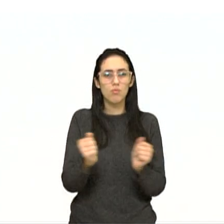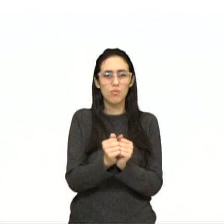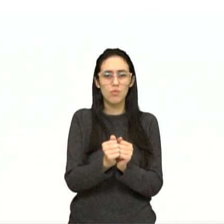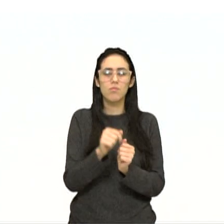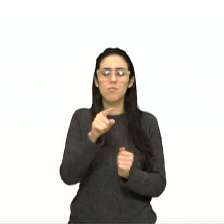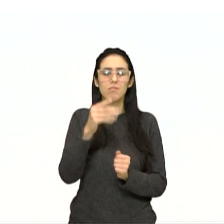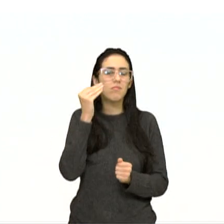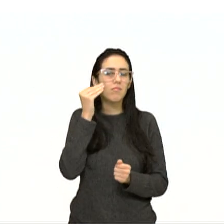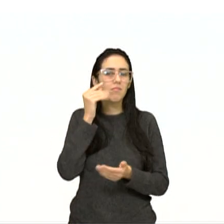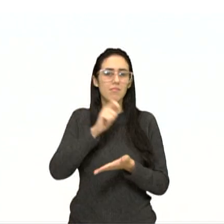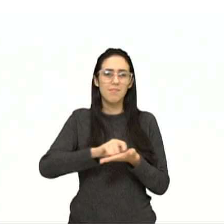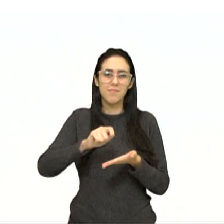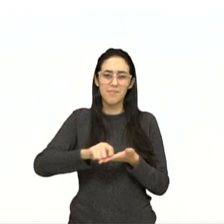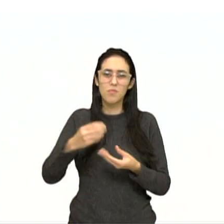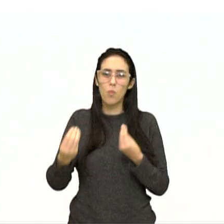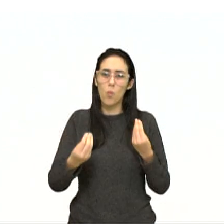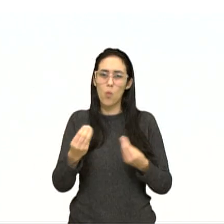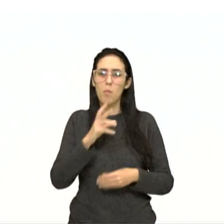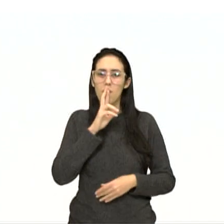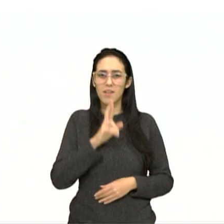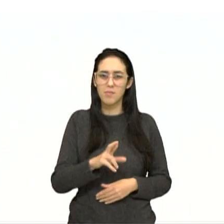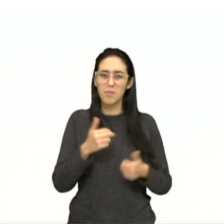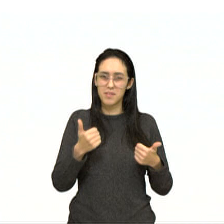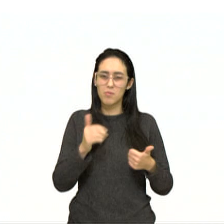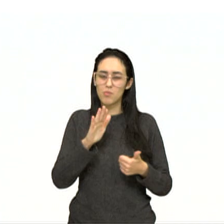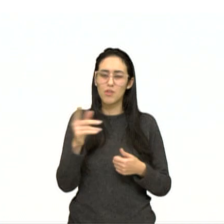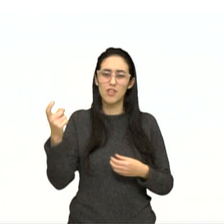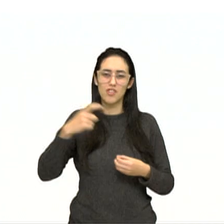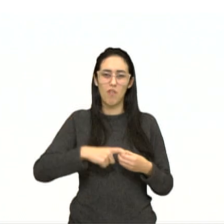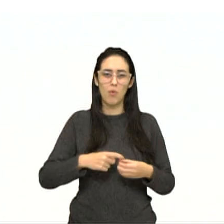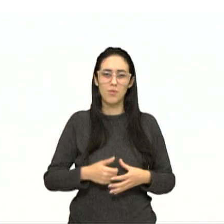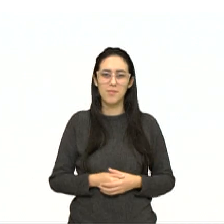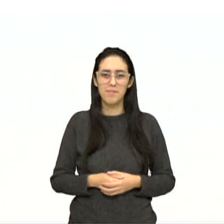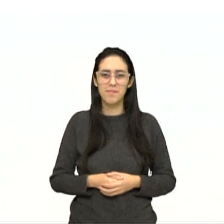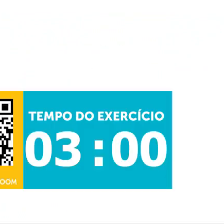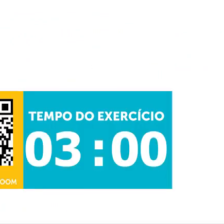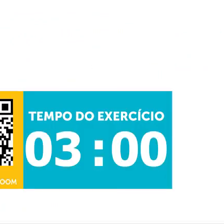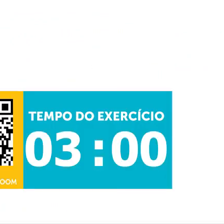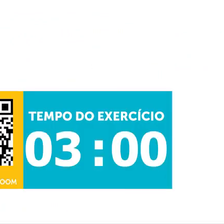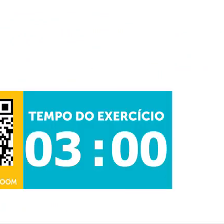e escreve a representação desse perímetro para nós corrigirmos na sequência.